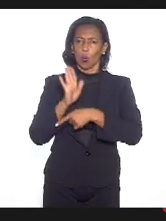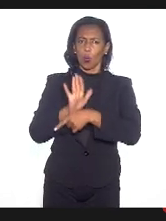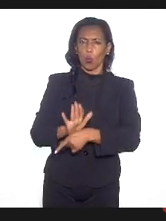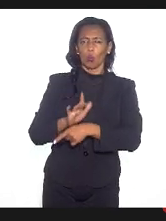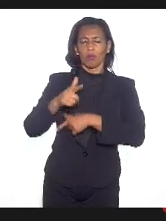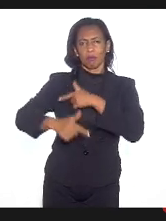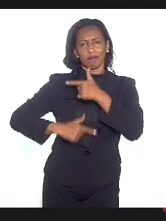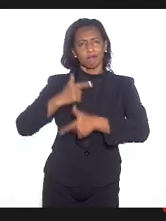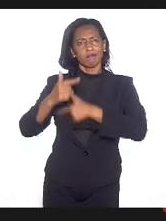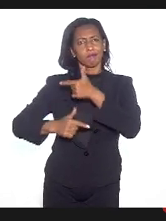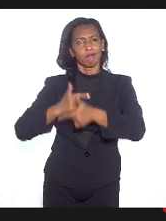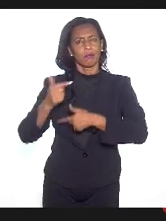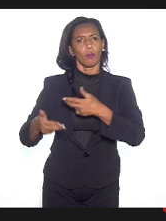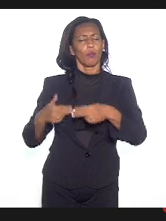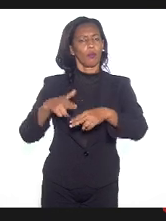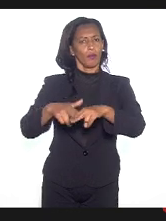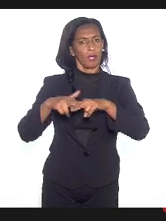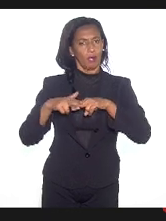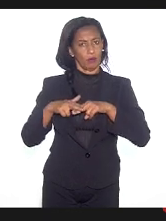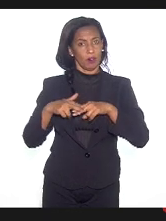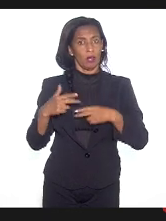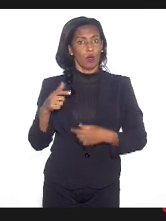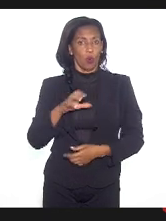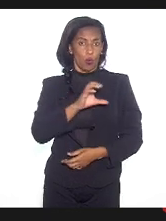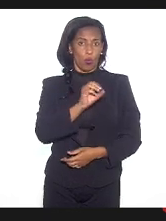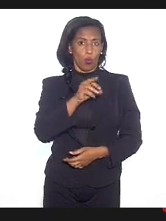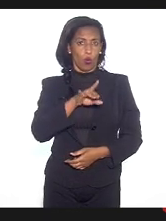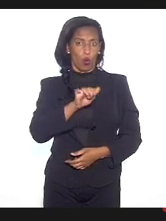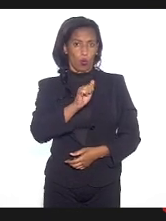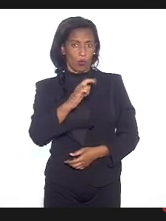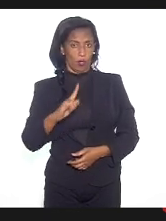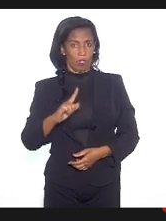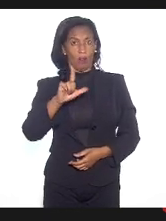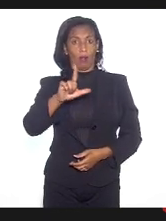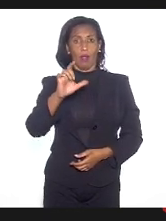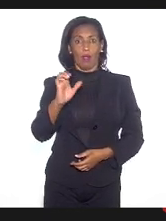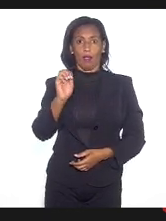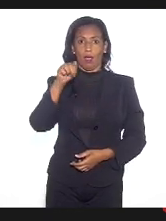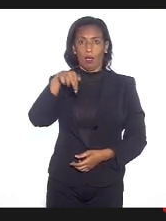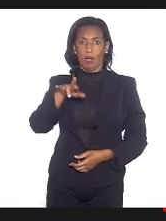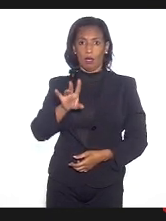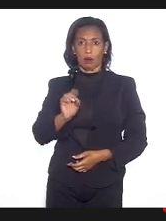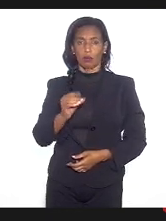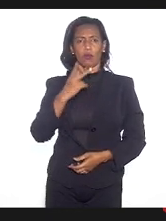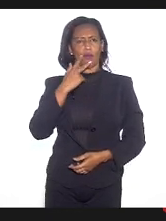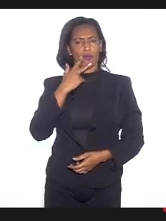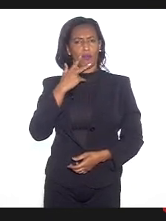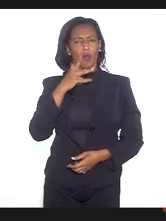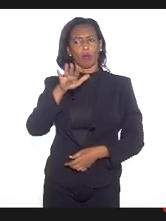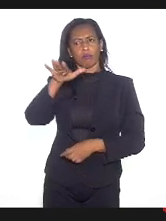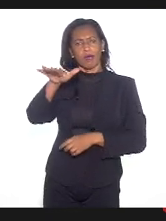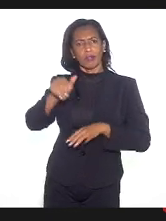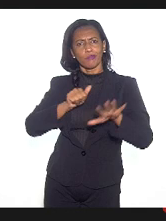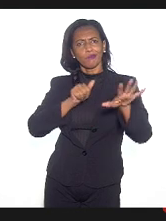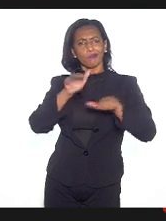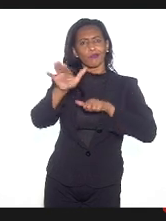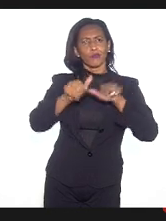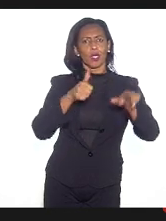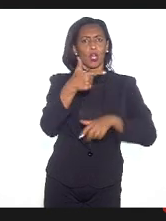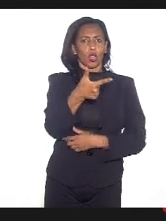por essa causa, Rodrigo Amorim. O coronel Leandro me garantiu que irá chamar os concursados